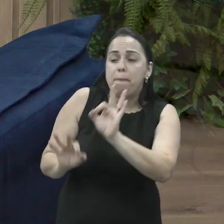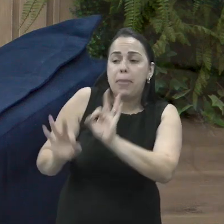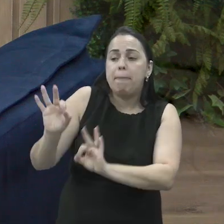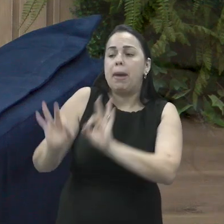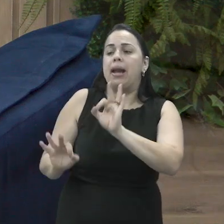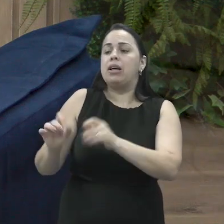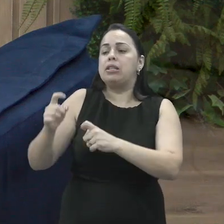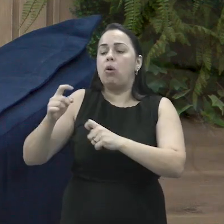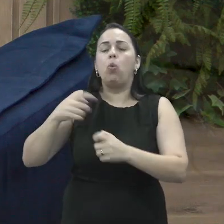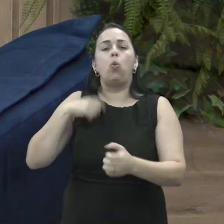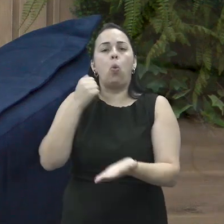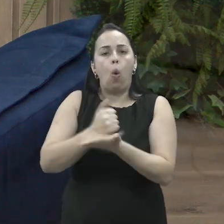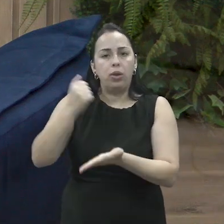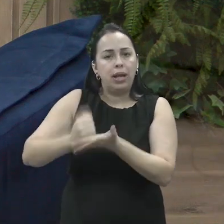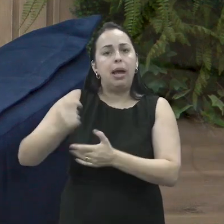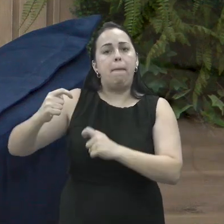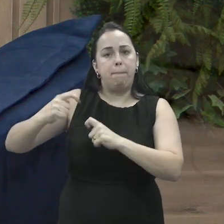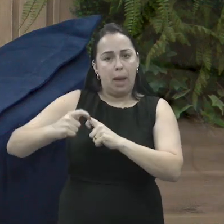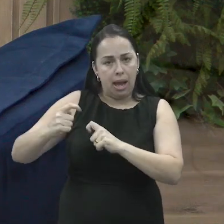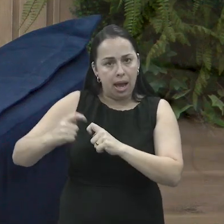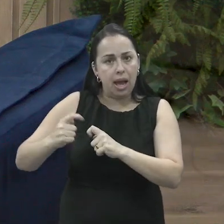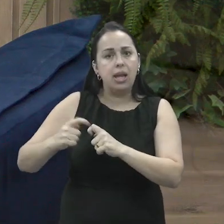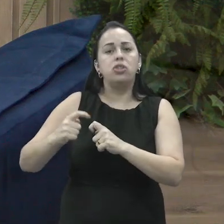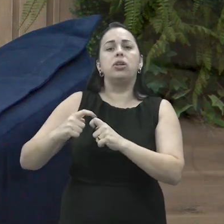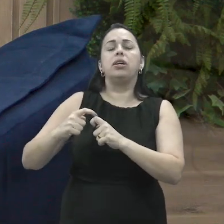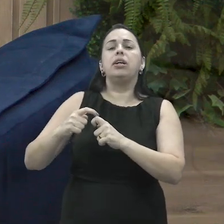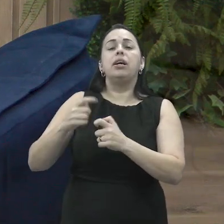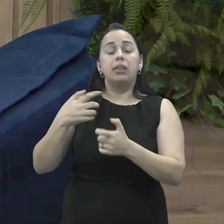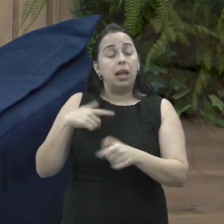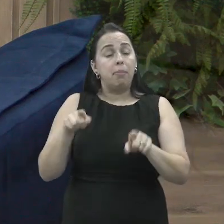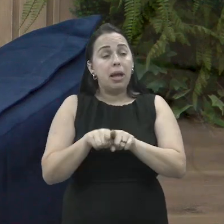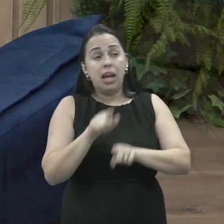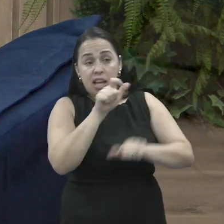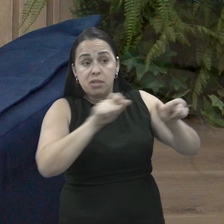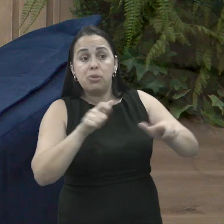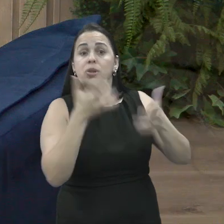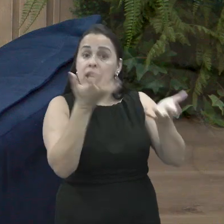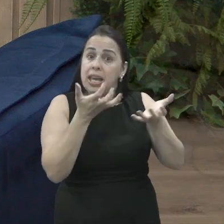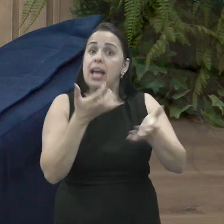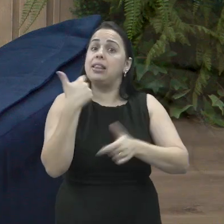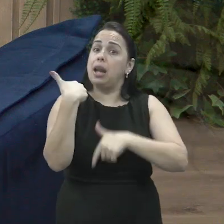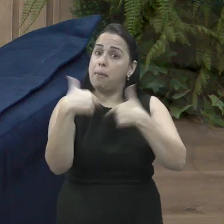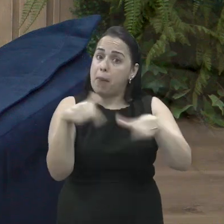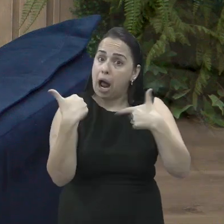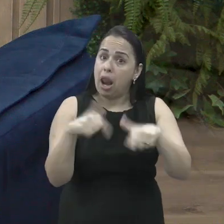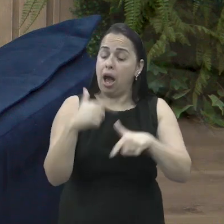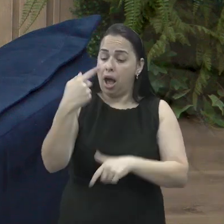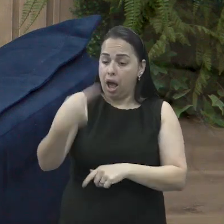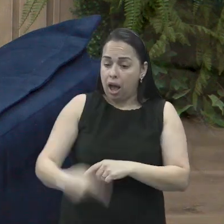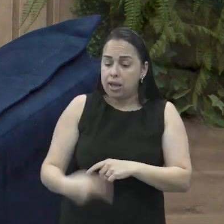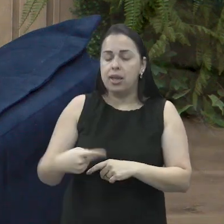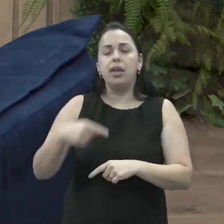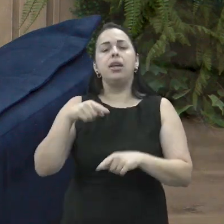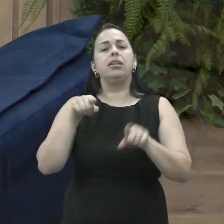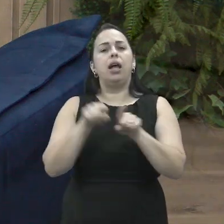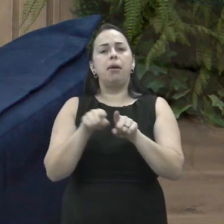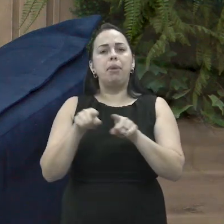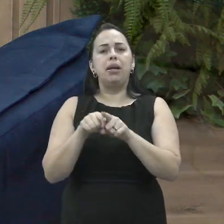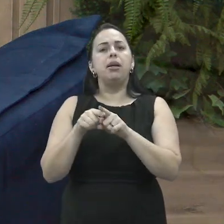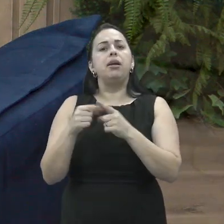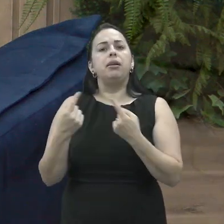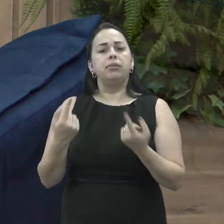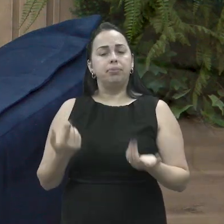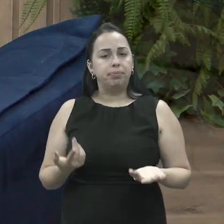formato de ter médicos, de ter profissionais da área que também queiram estar trabalhando, queiram estar dispostos